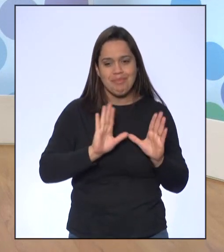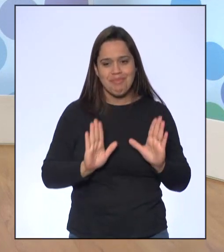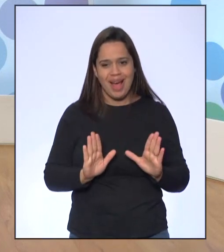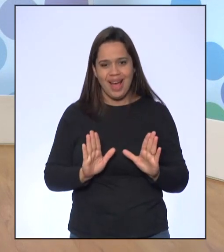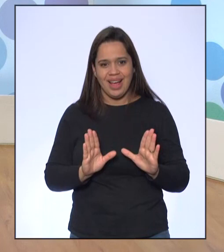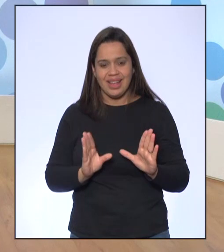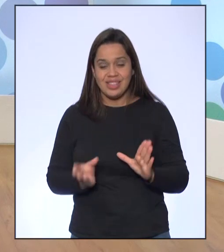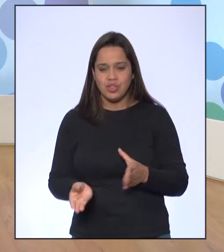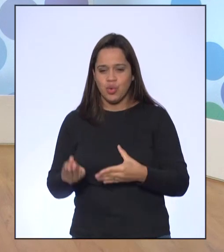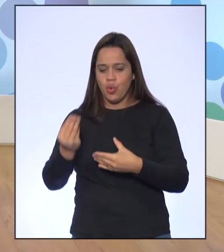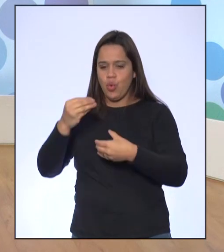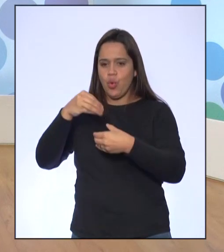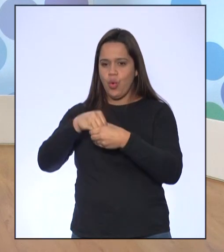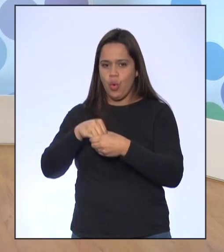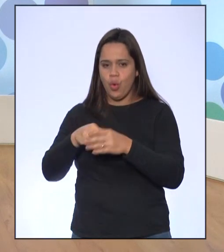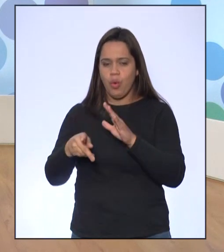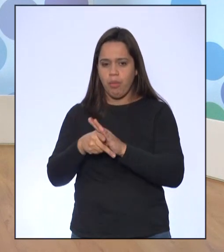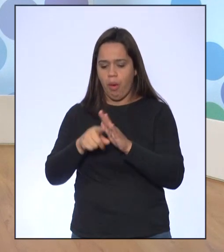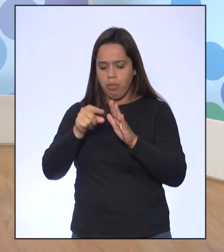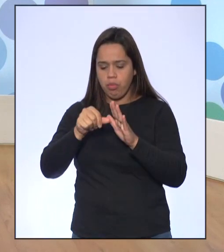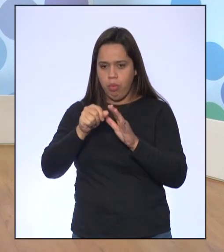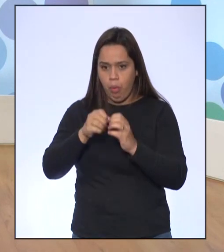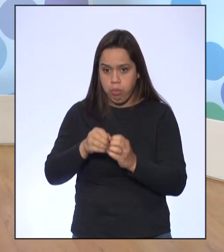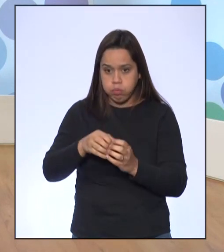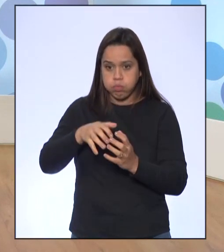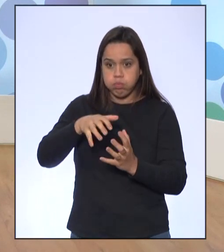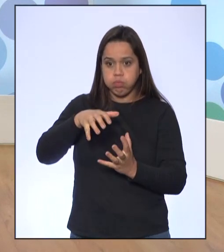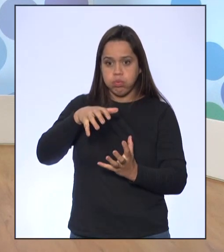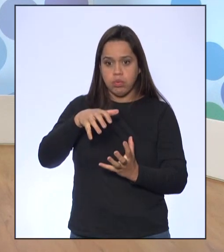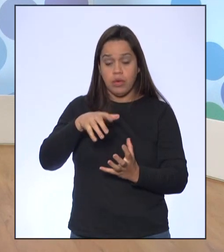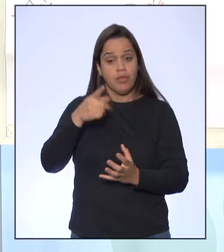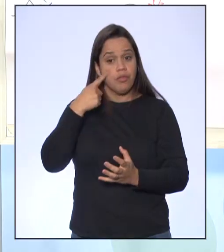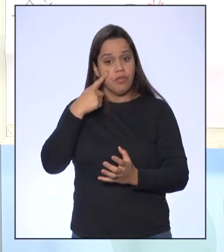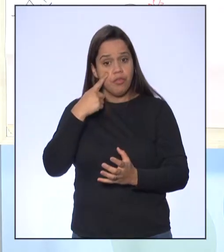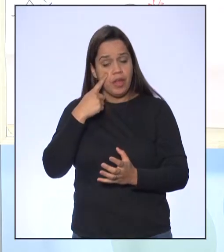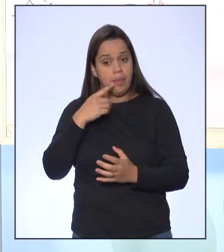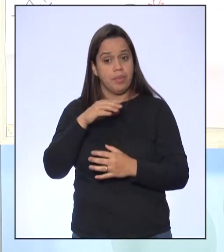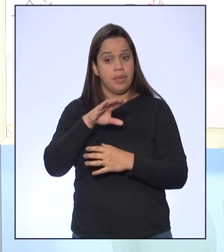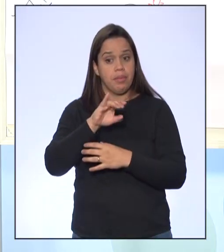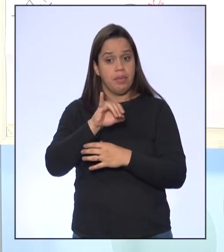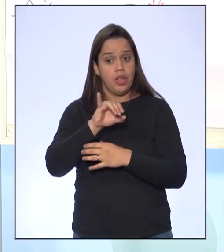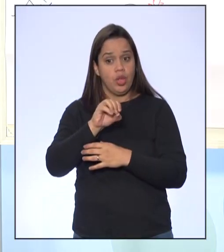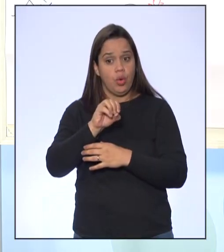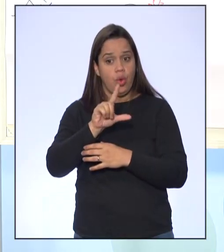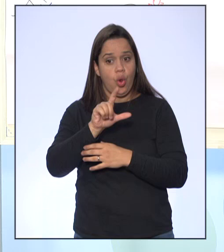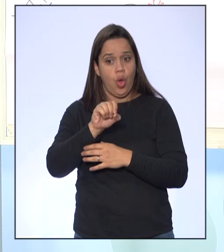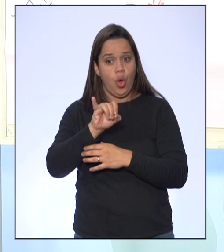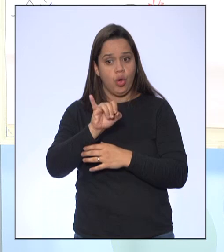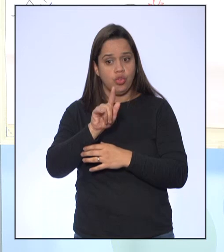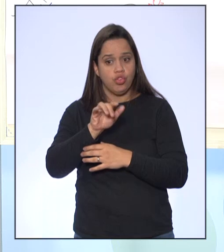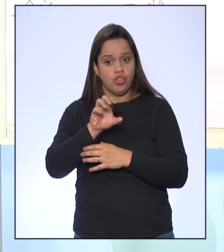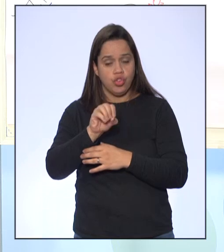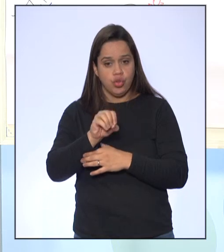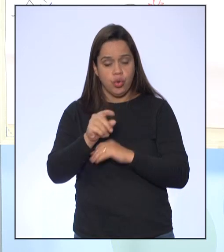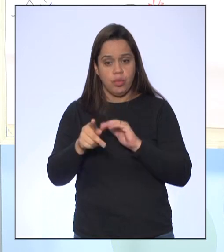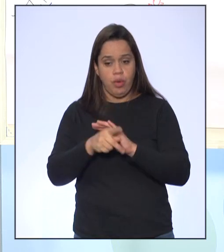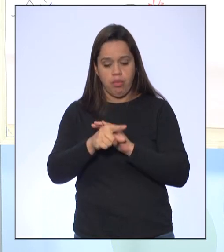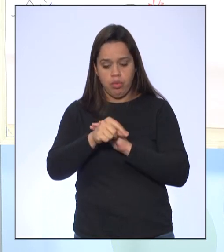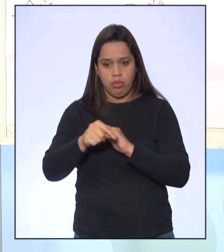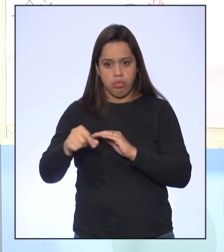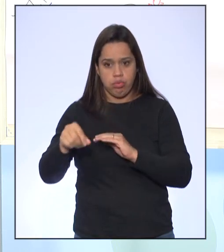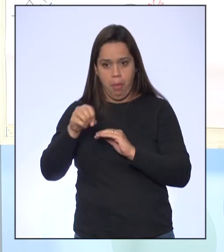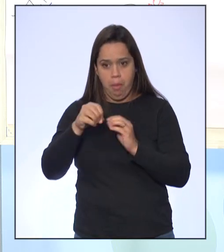fermento biológico, olha a palavra, bio, vida. Então, esse fermento ele vai reagir ali, só da